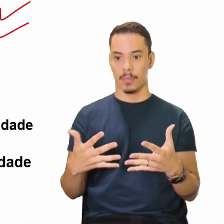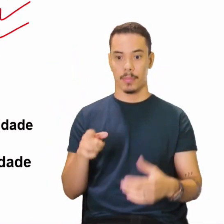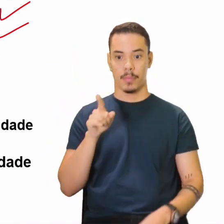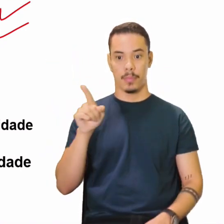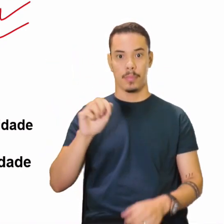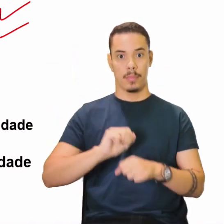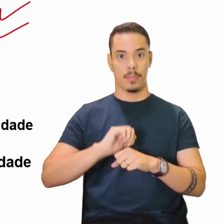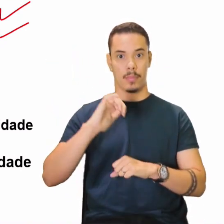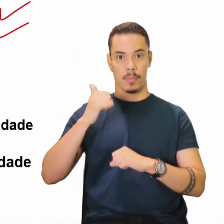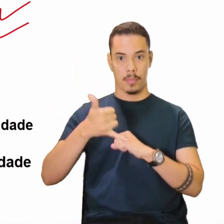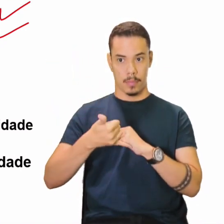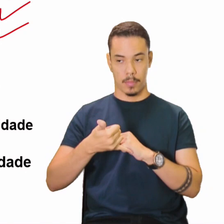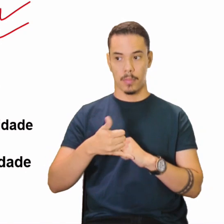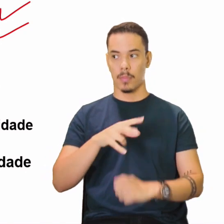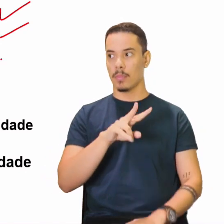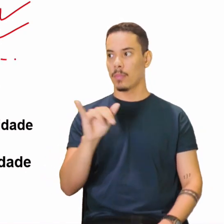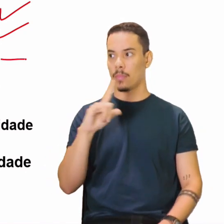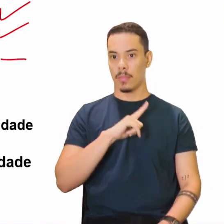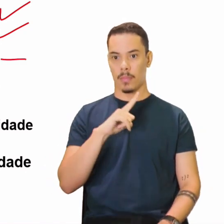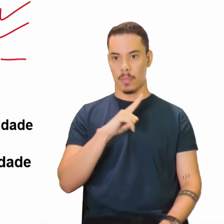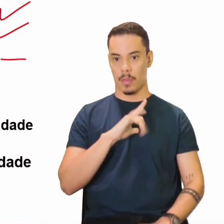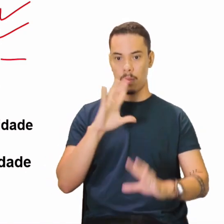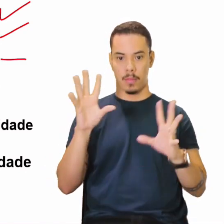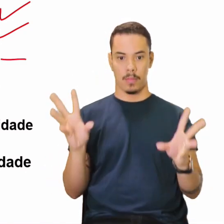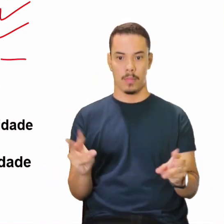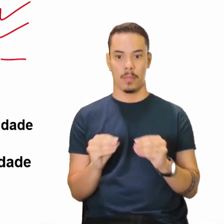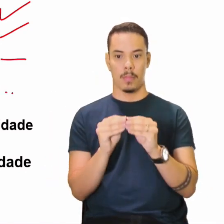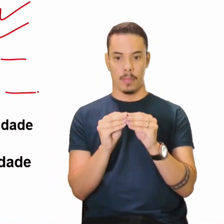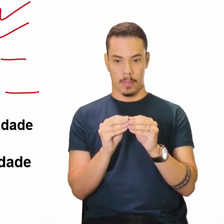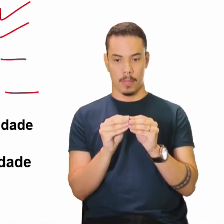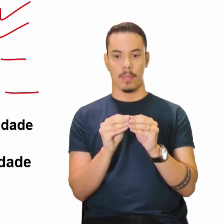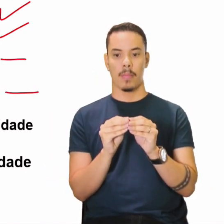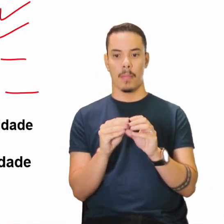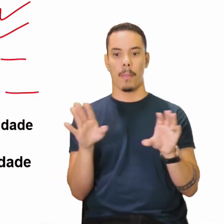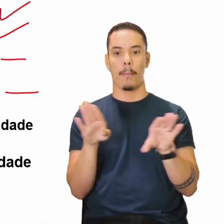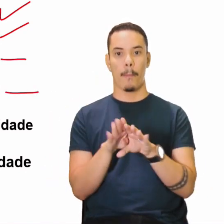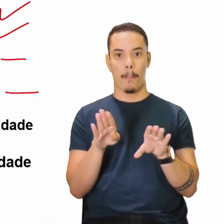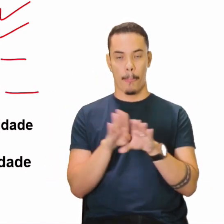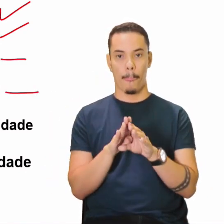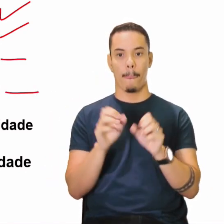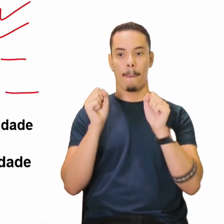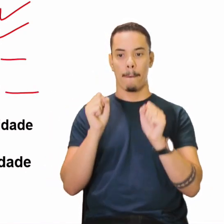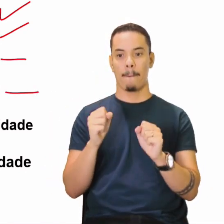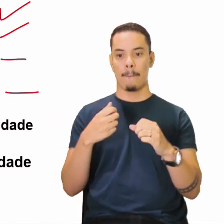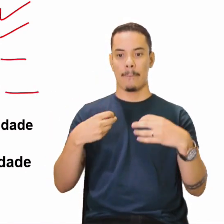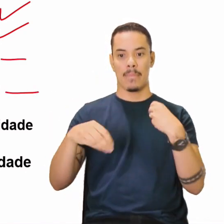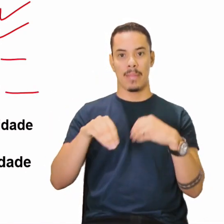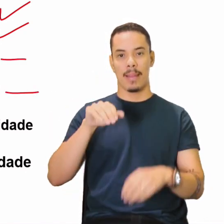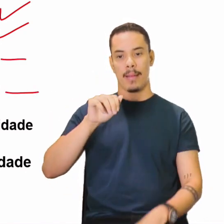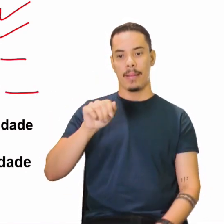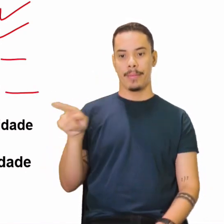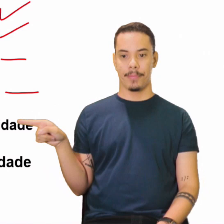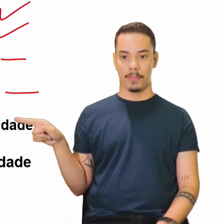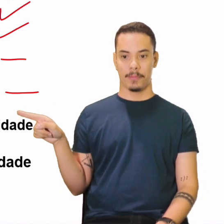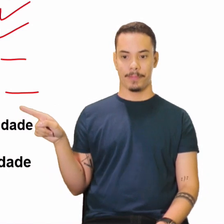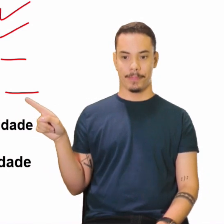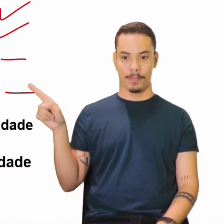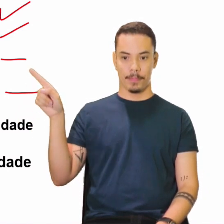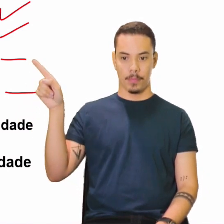esse adjetivo ele vai ser sintético e também pode ser flexionado como analítico.